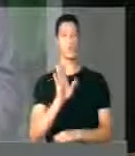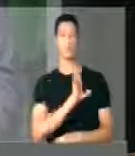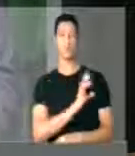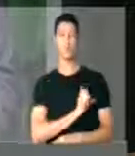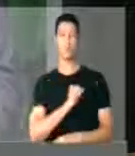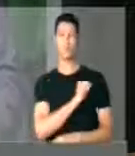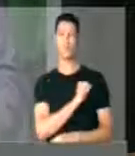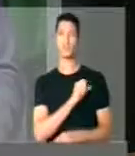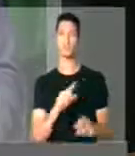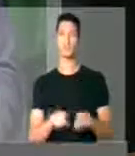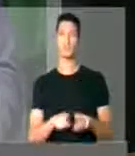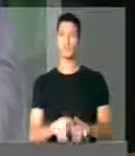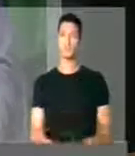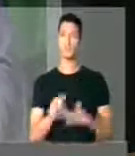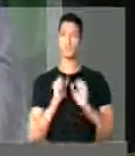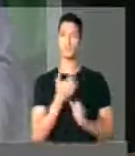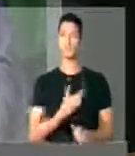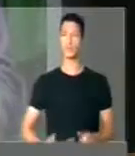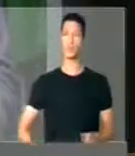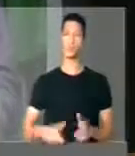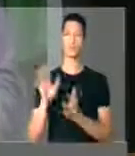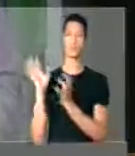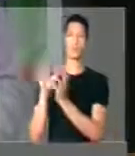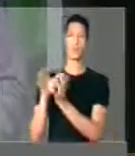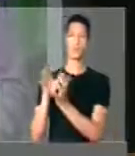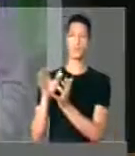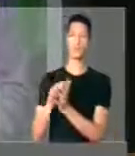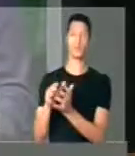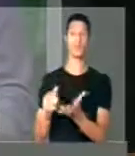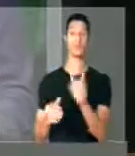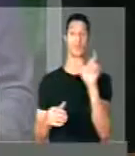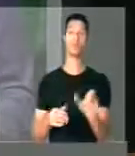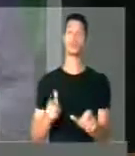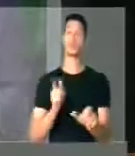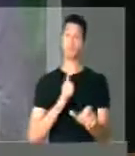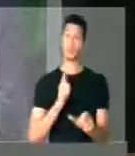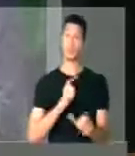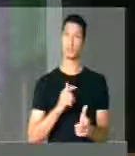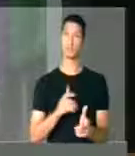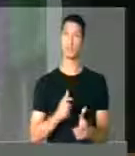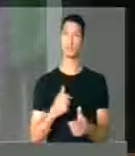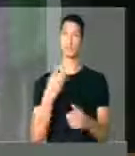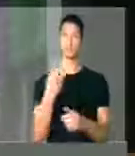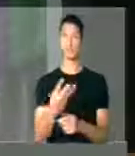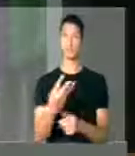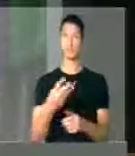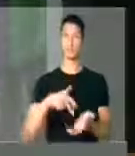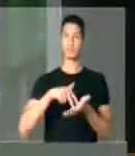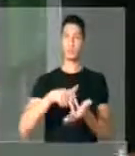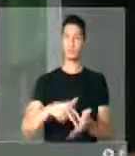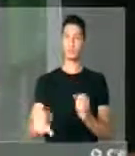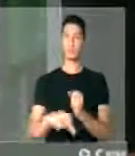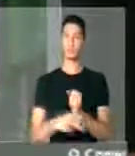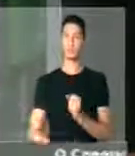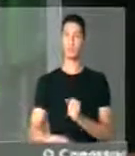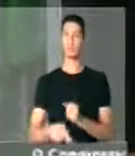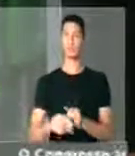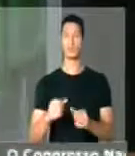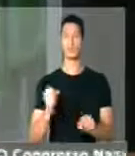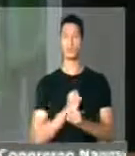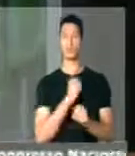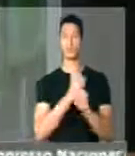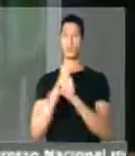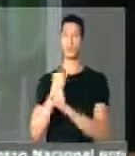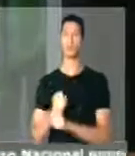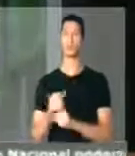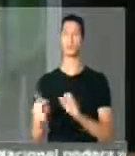amou, e ter assumido o governo de Pernambuco, ele teve 3 pilares de